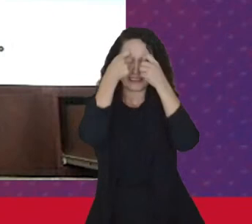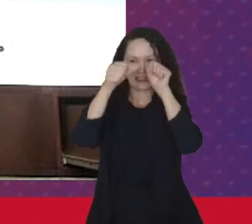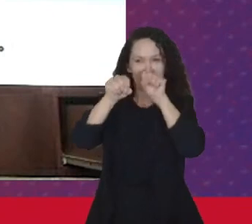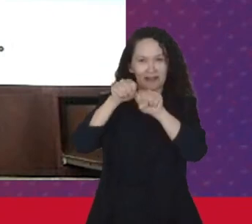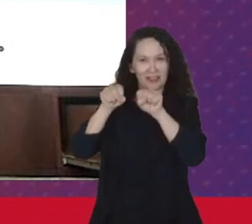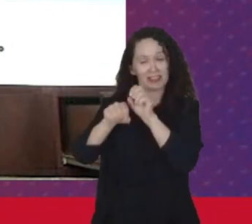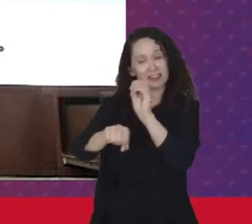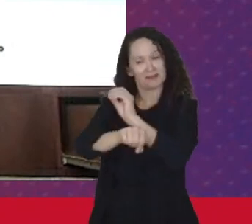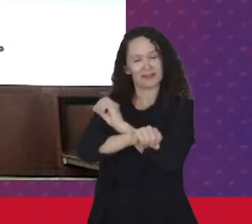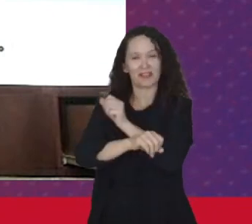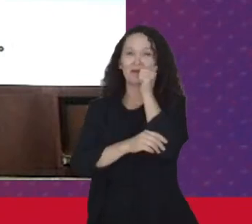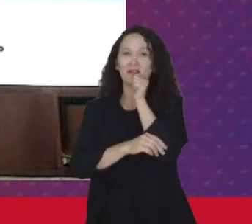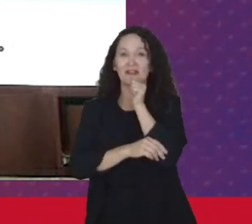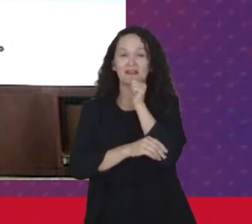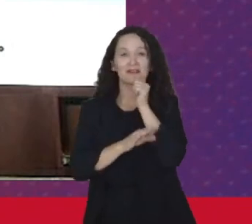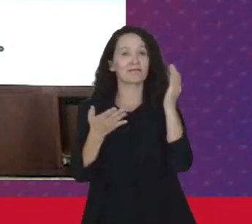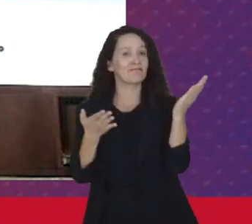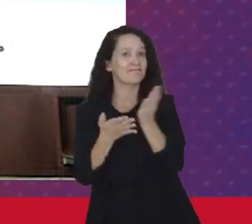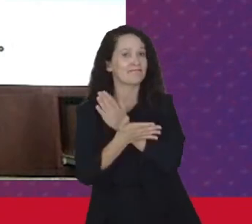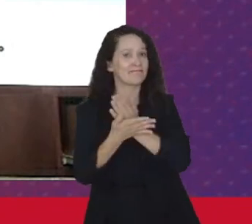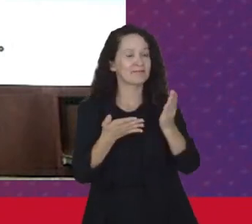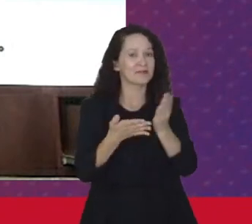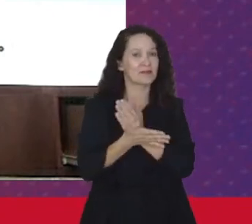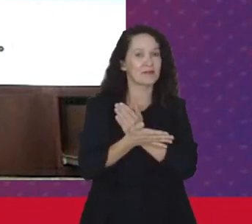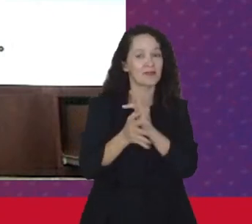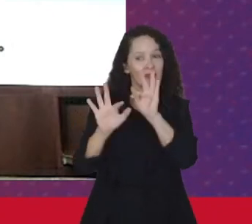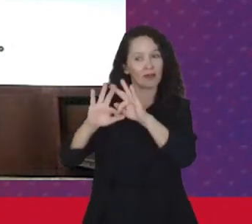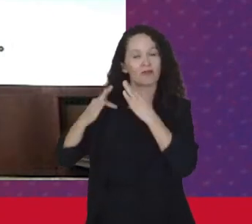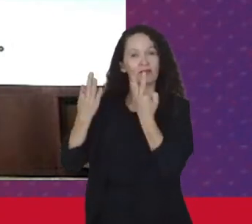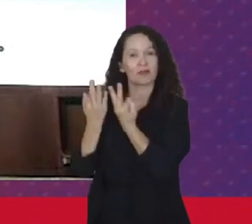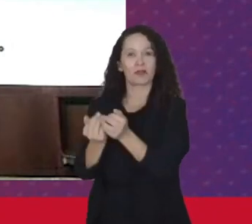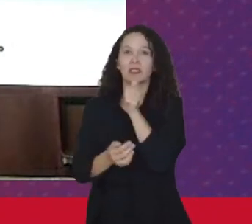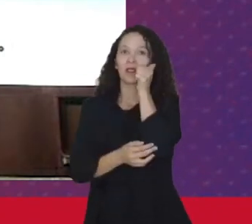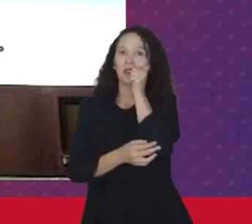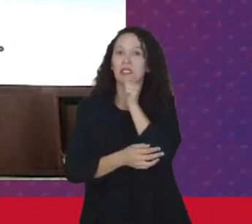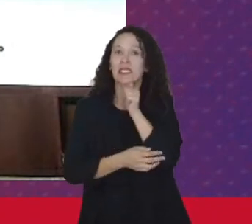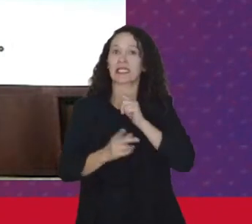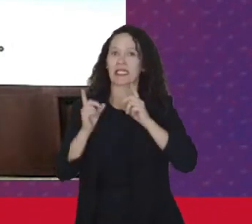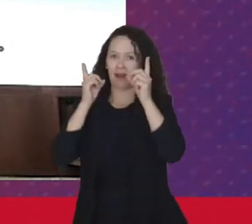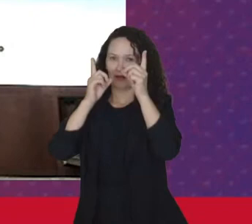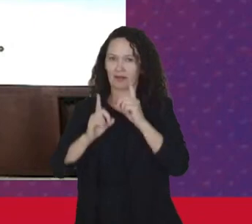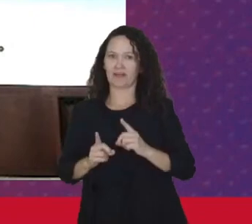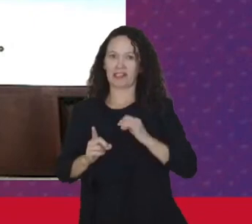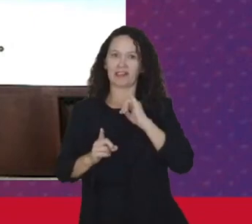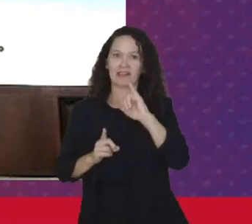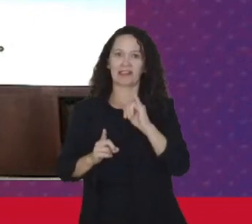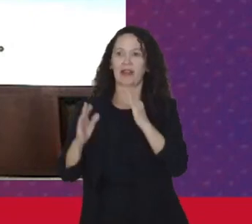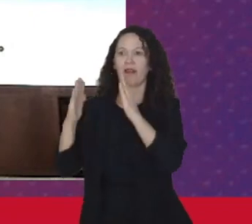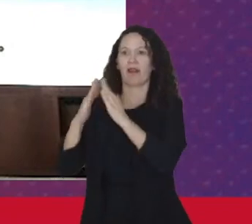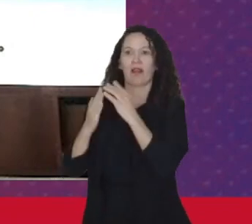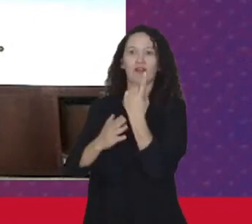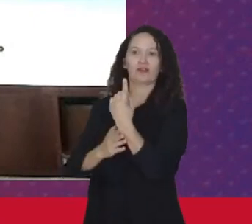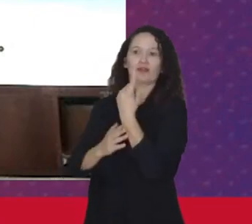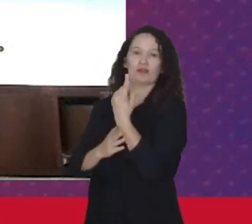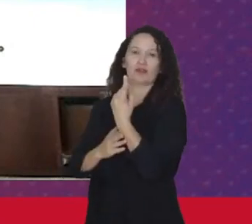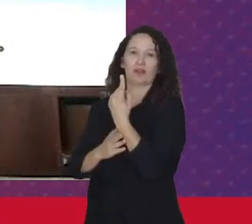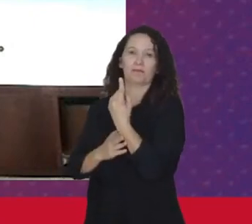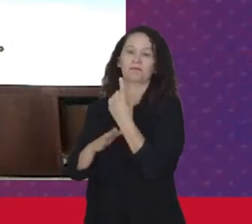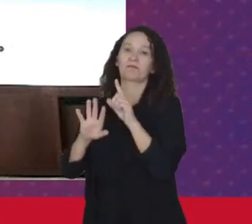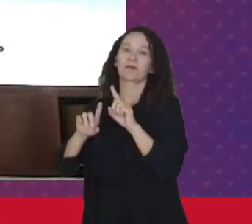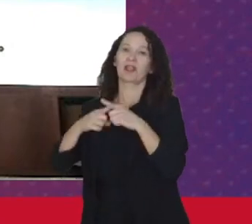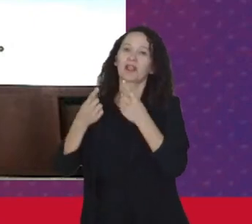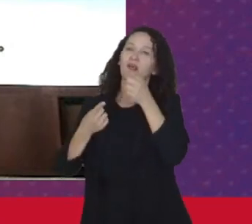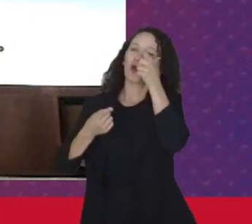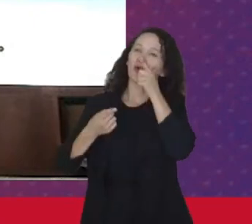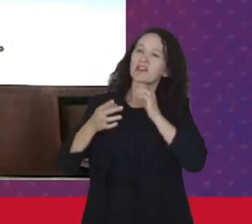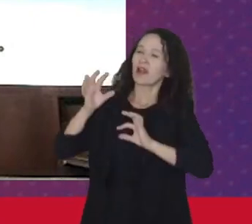violações. Então, muitas vezes, para a família da menina com deficiência, se ela ficar em casa e ela conseguir